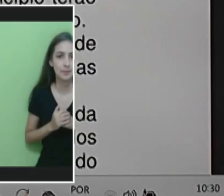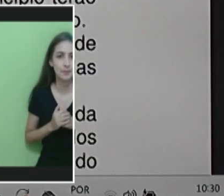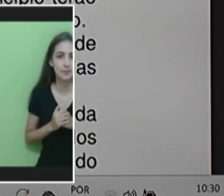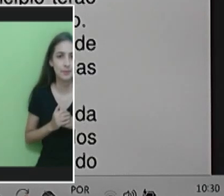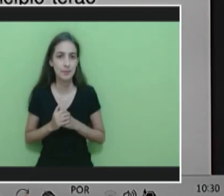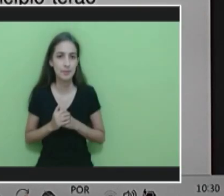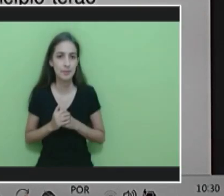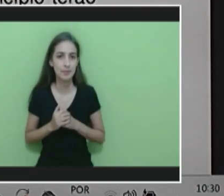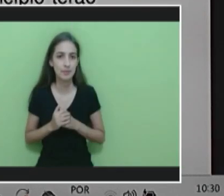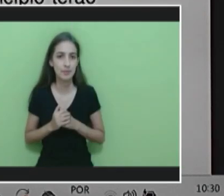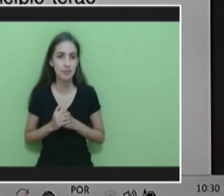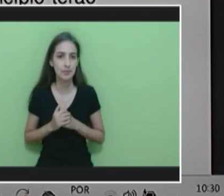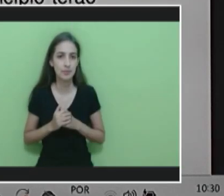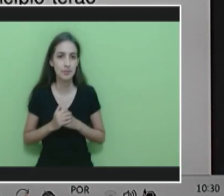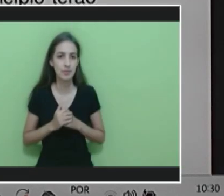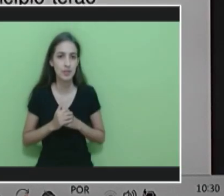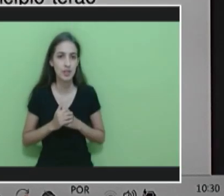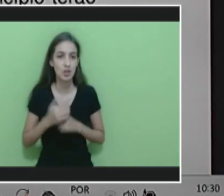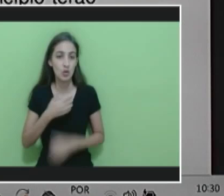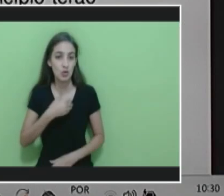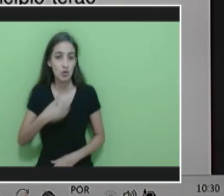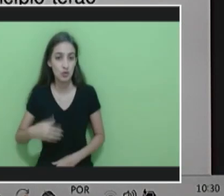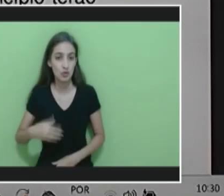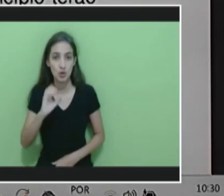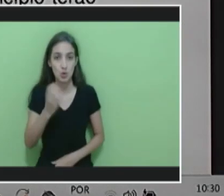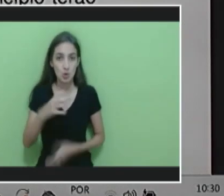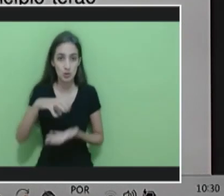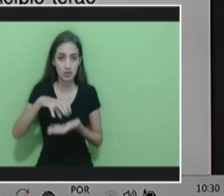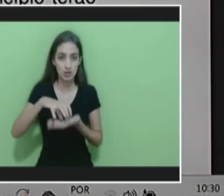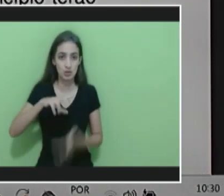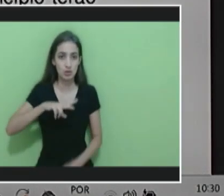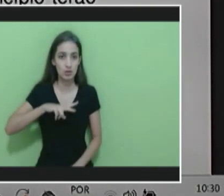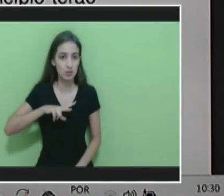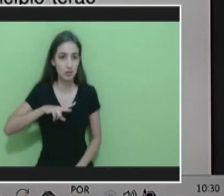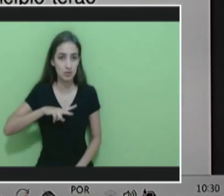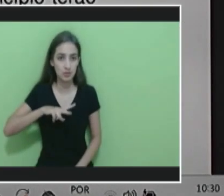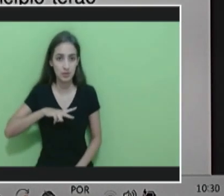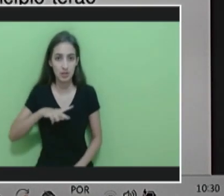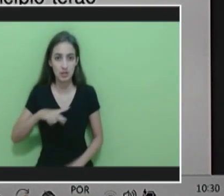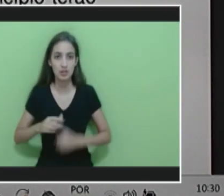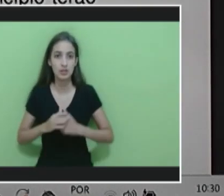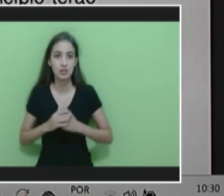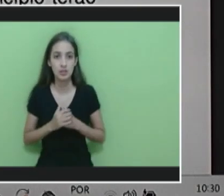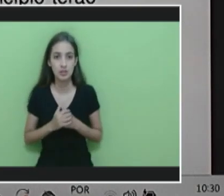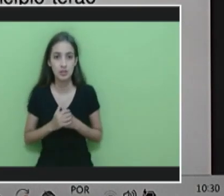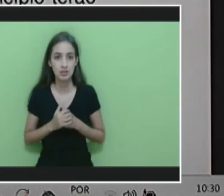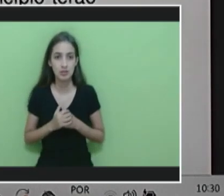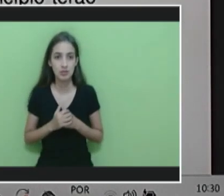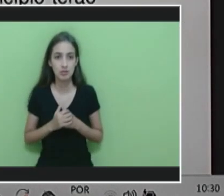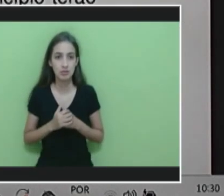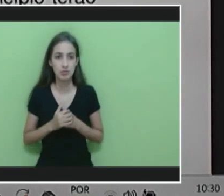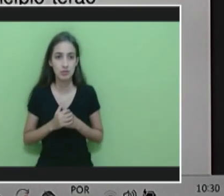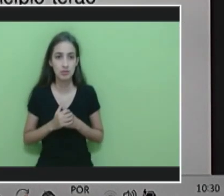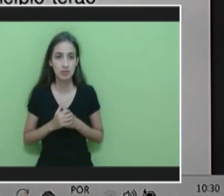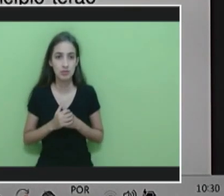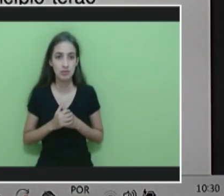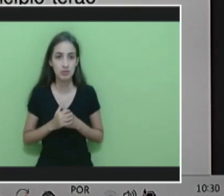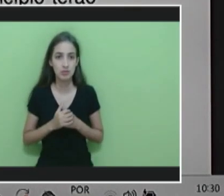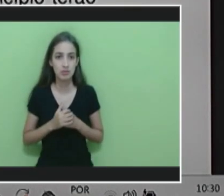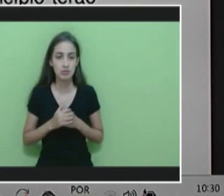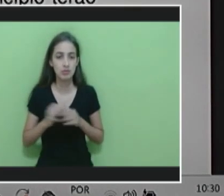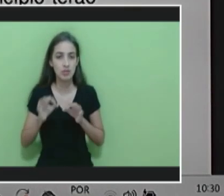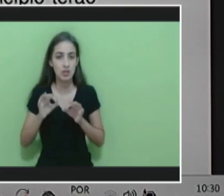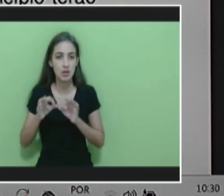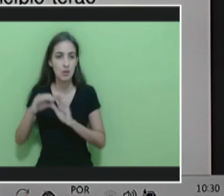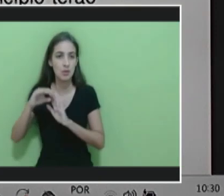privado, deverão ser registradas como receita e suas aplicações programadas das despesas orçamentárias, só podendo sofrer desvinculação